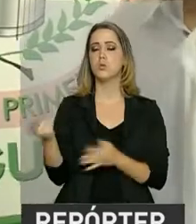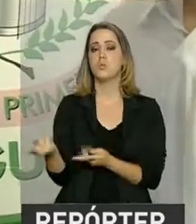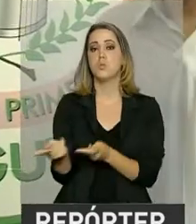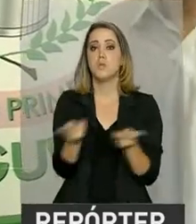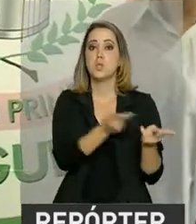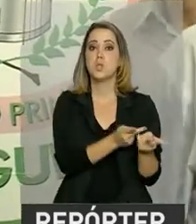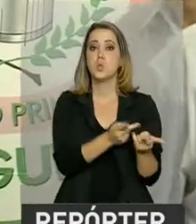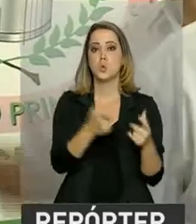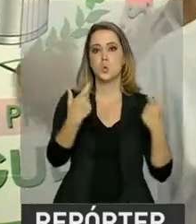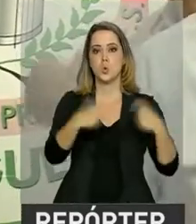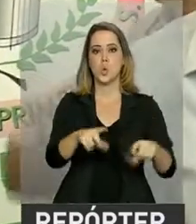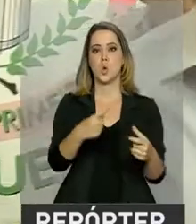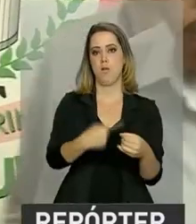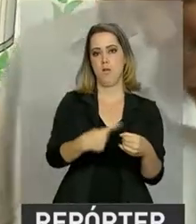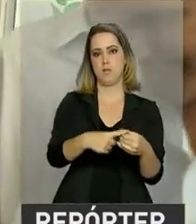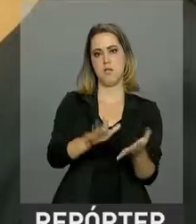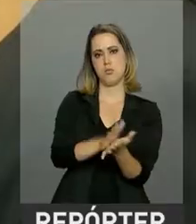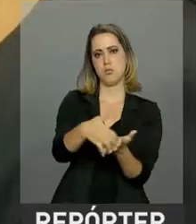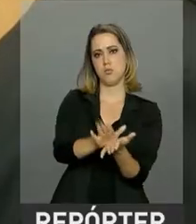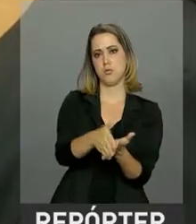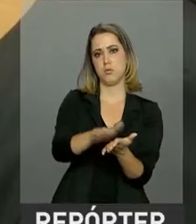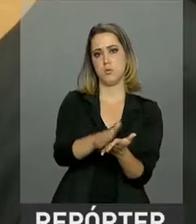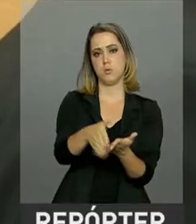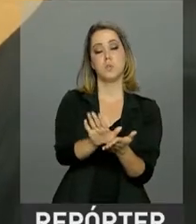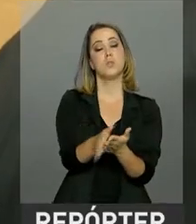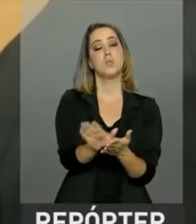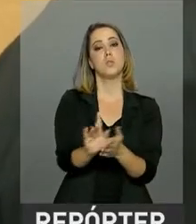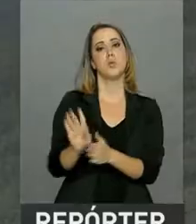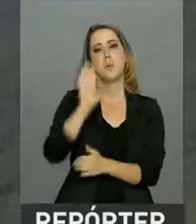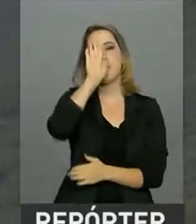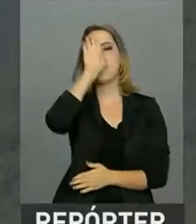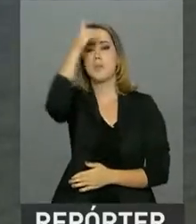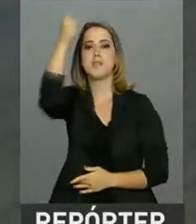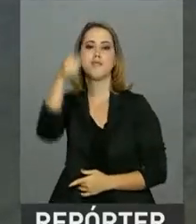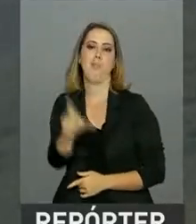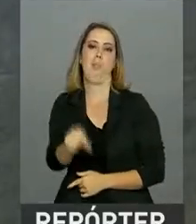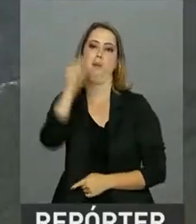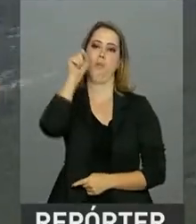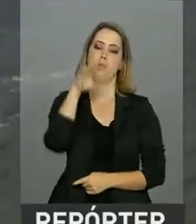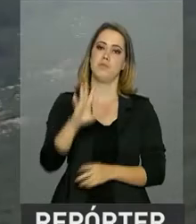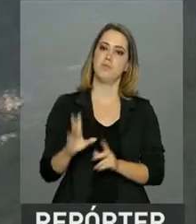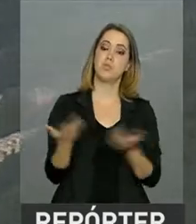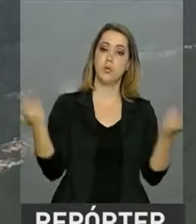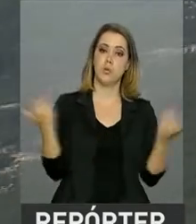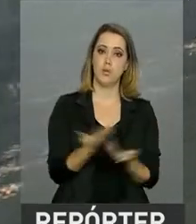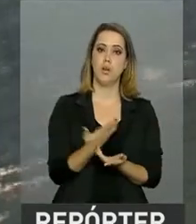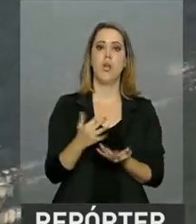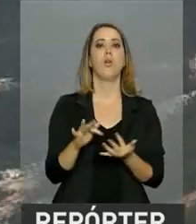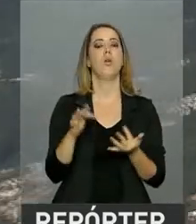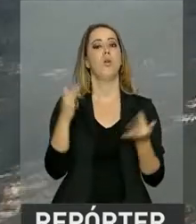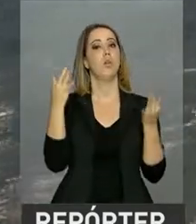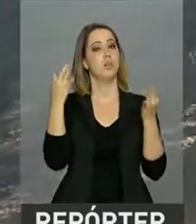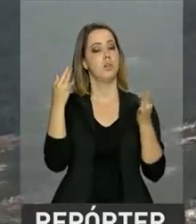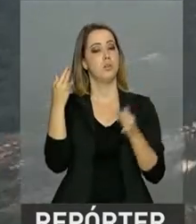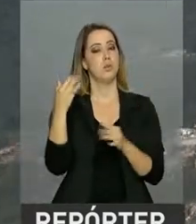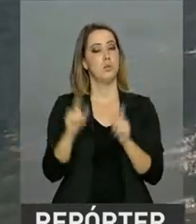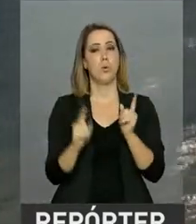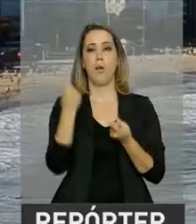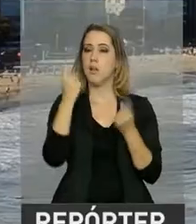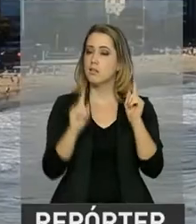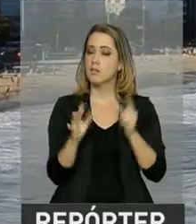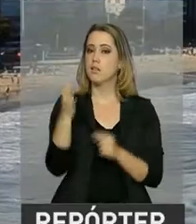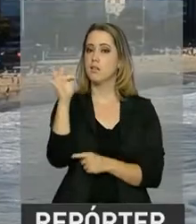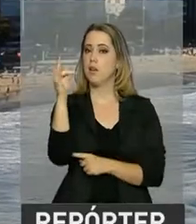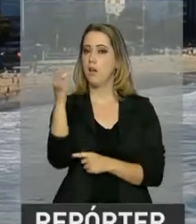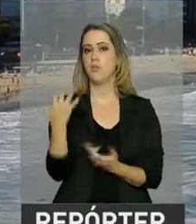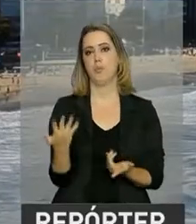visitas programadas aos principais destinos de carnaval este ano. A ideia é traçar estratégias para divulgar ainda mais a cidade,